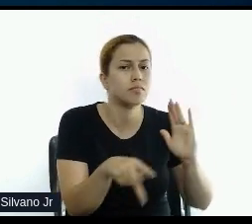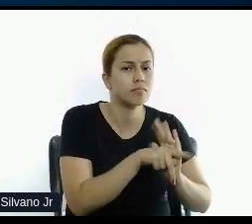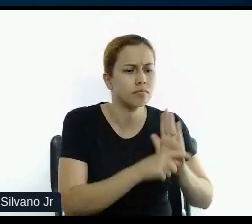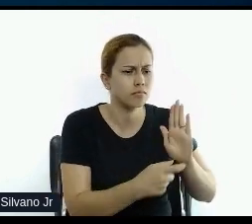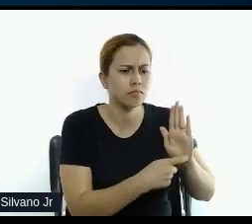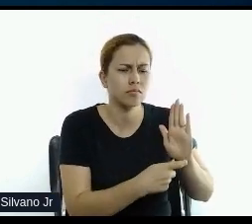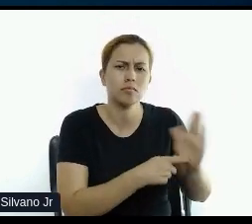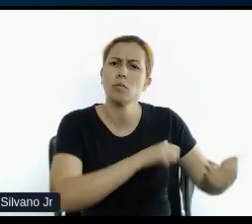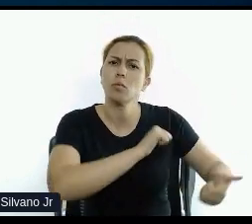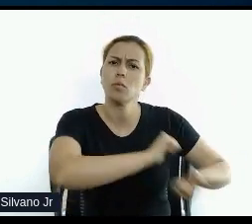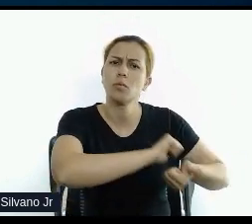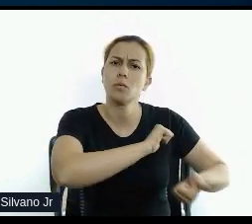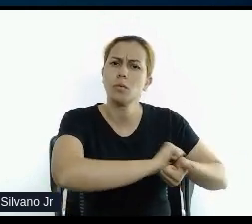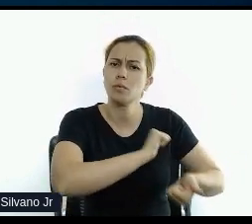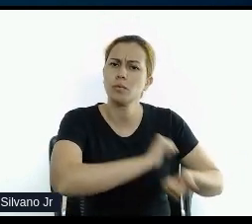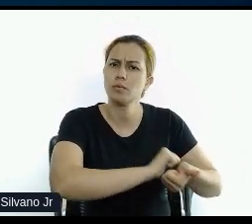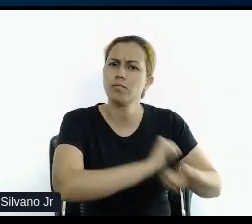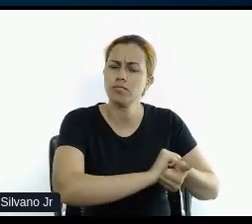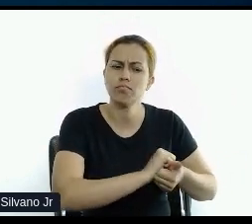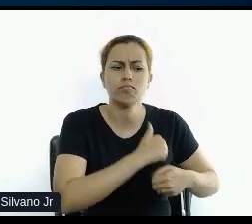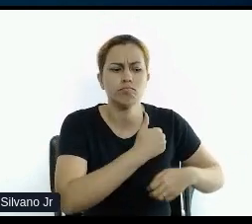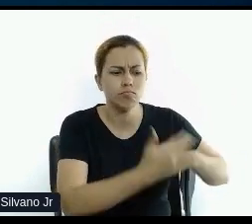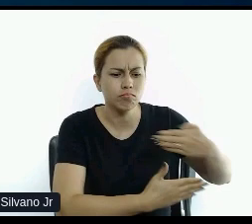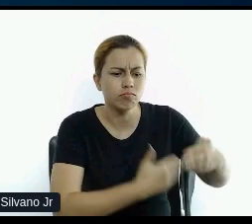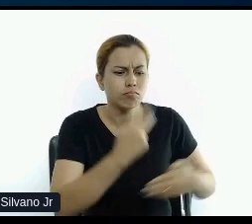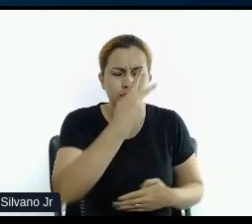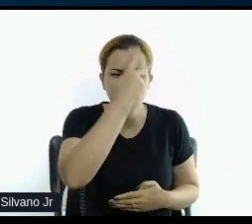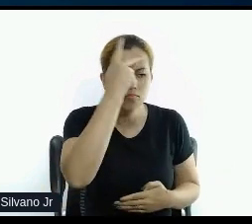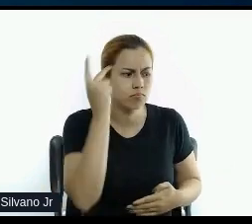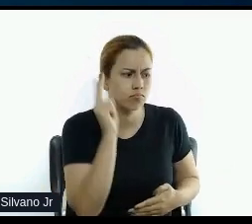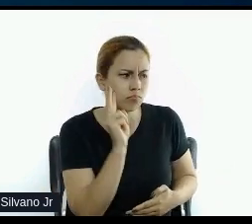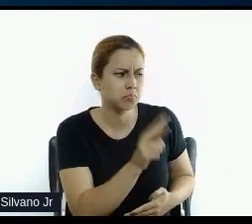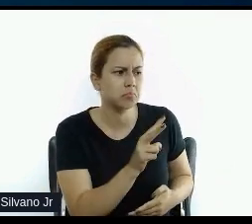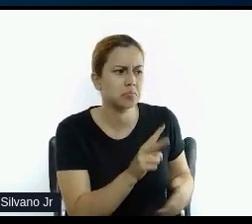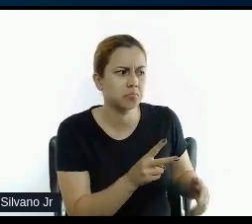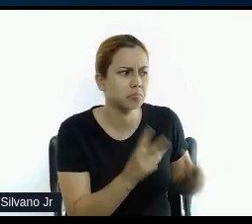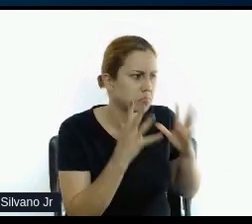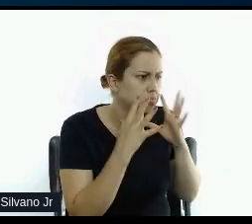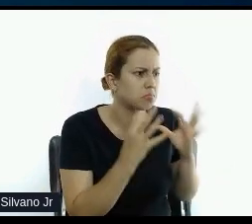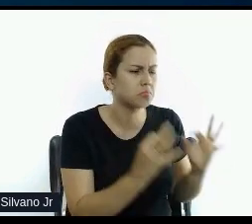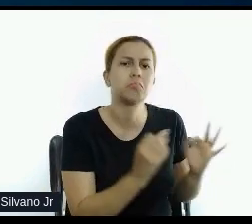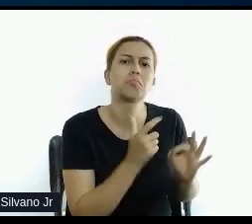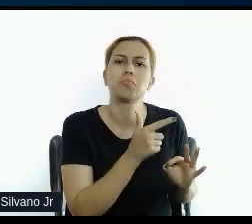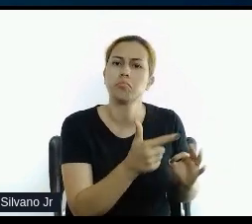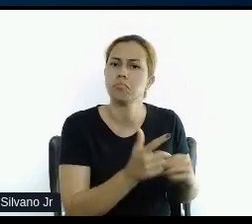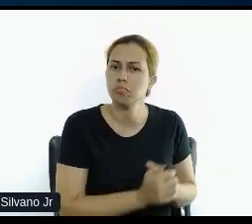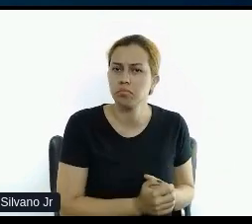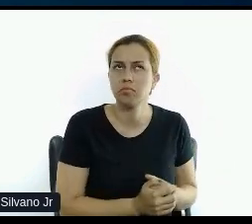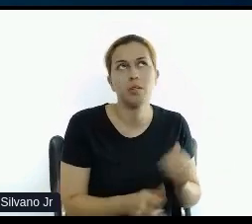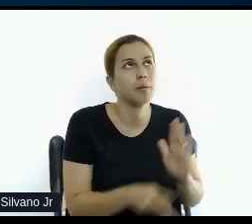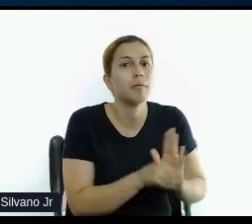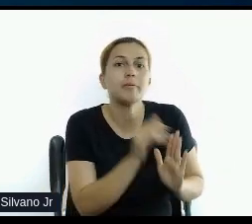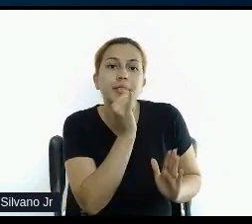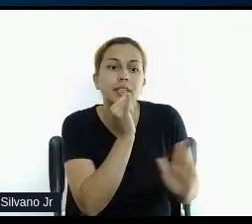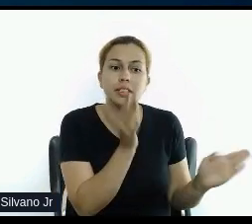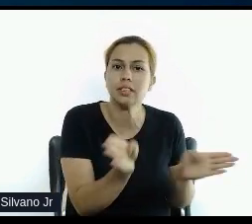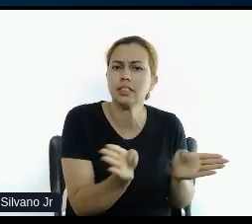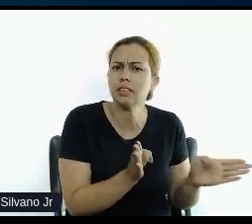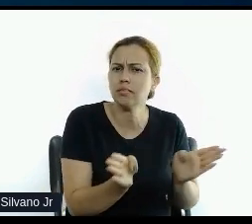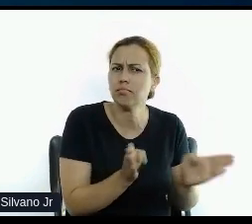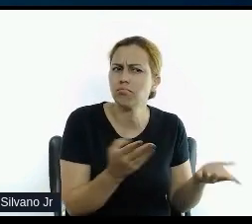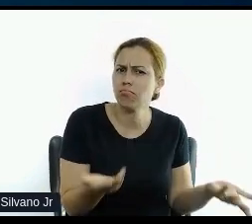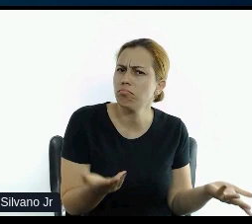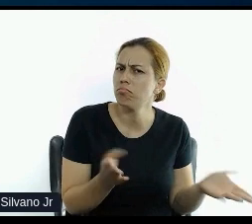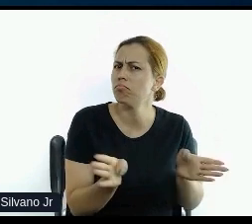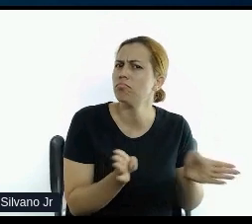qualidade, e que por vezes as pessoas não dão atenção, como aspectos de acessibilidade, né? E quanto à acessibilidade